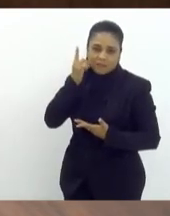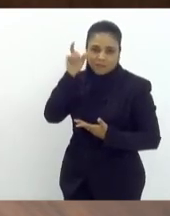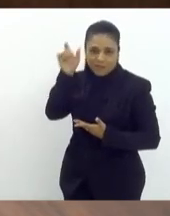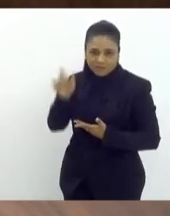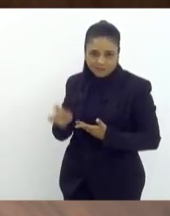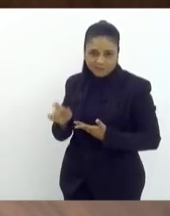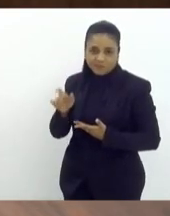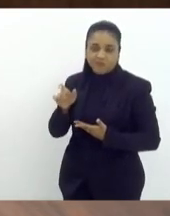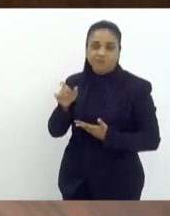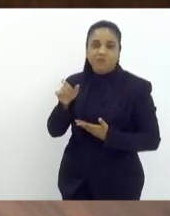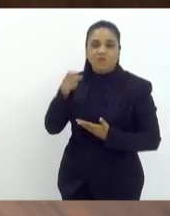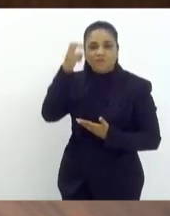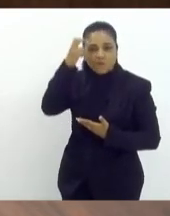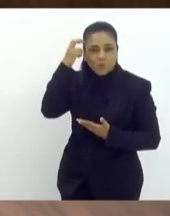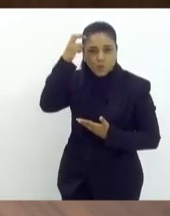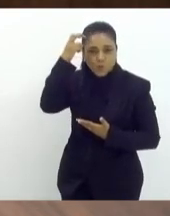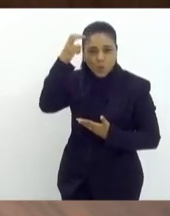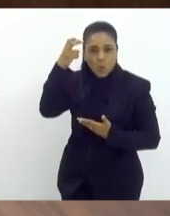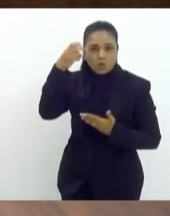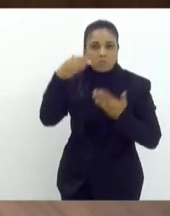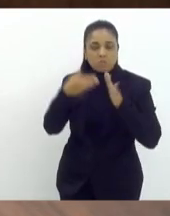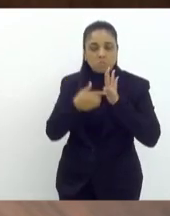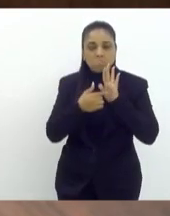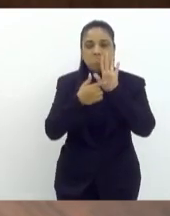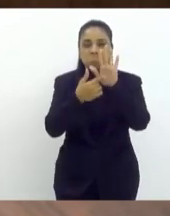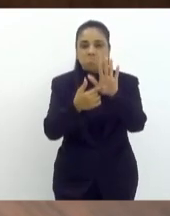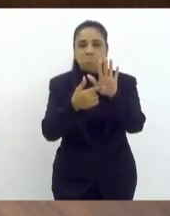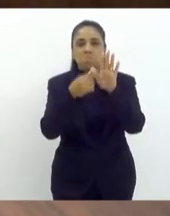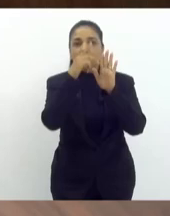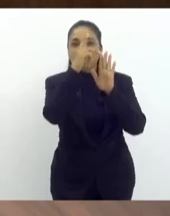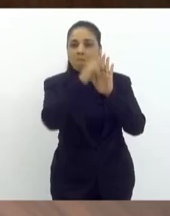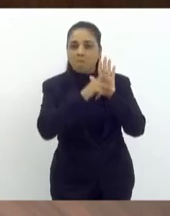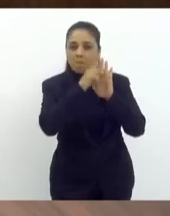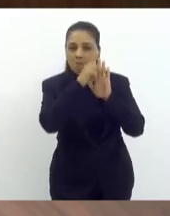pela apresentação desse projeto